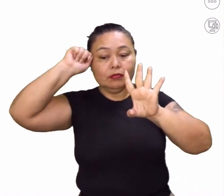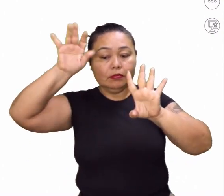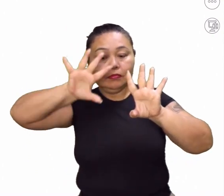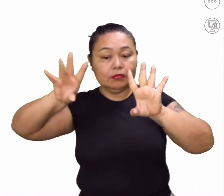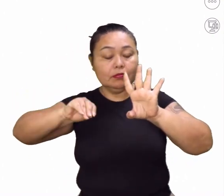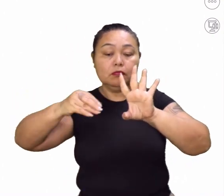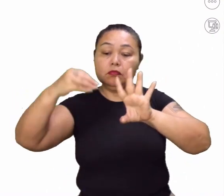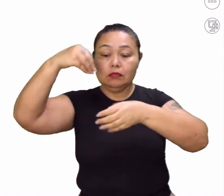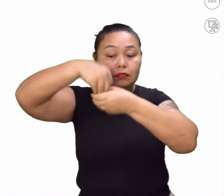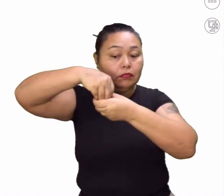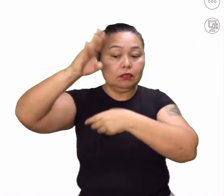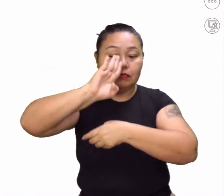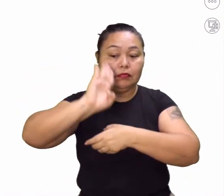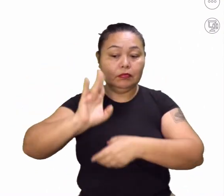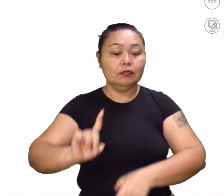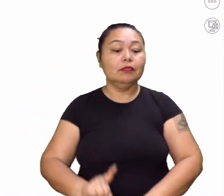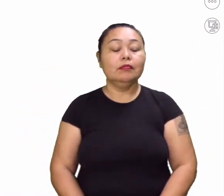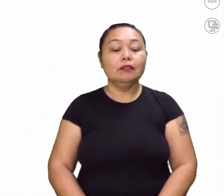no Brasil.